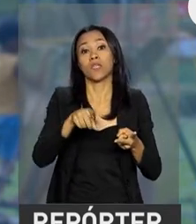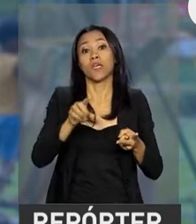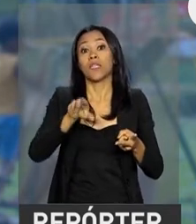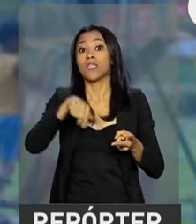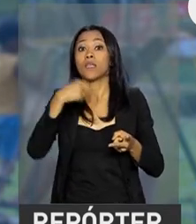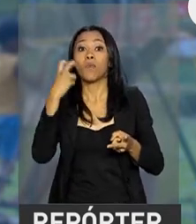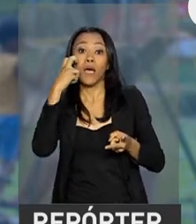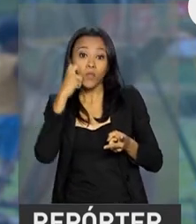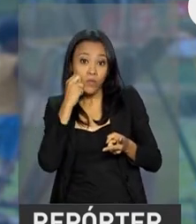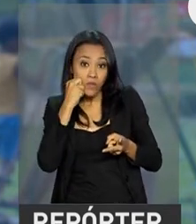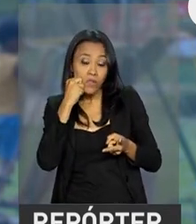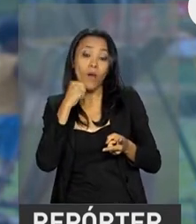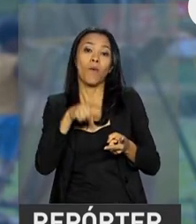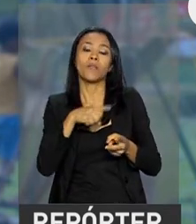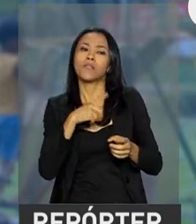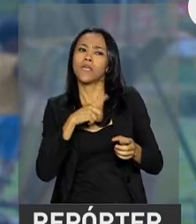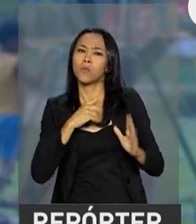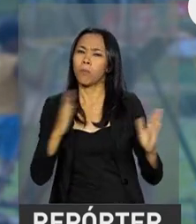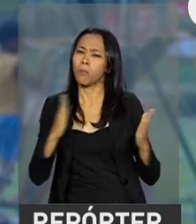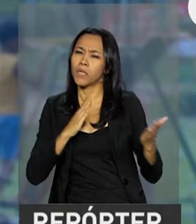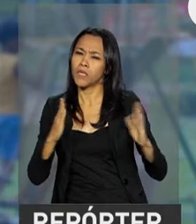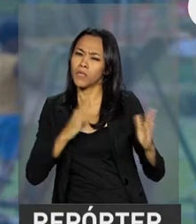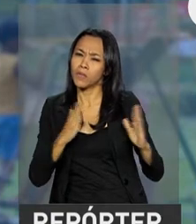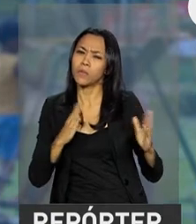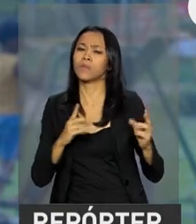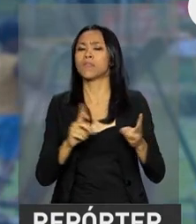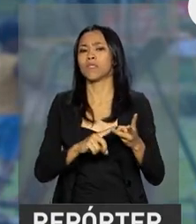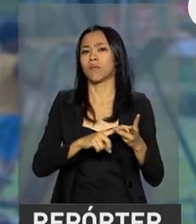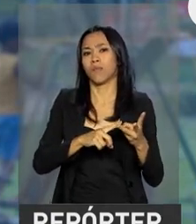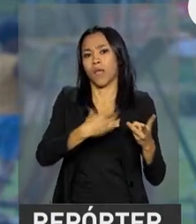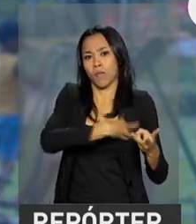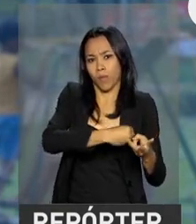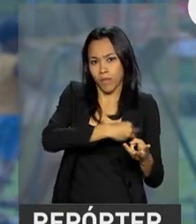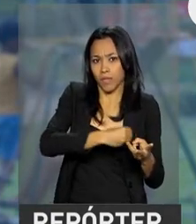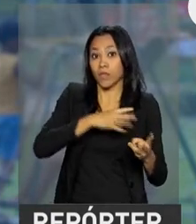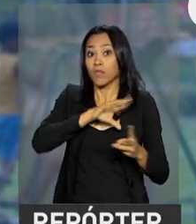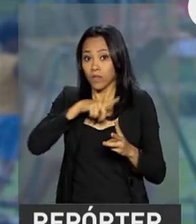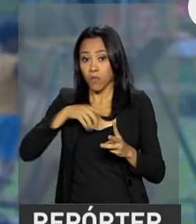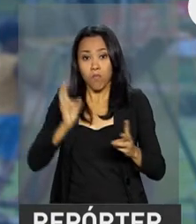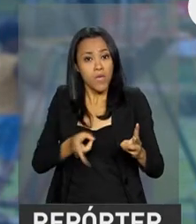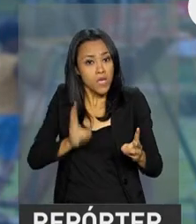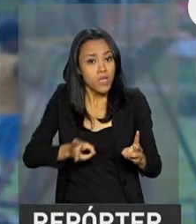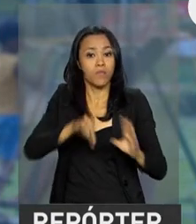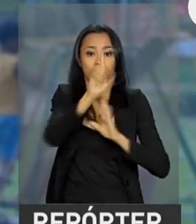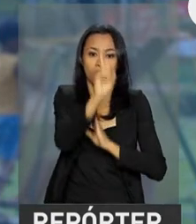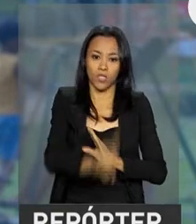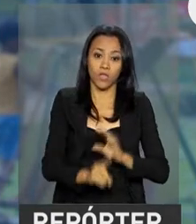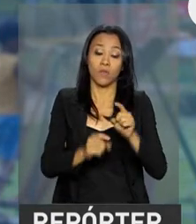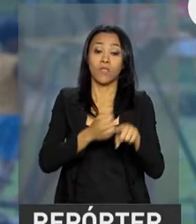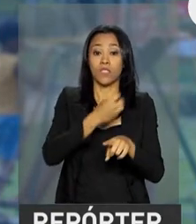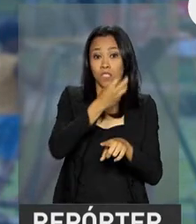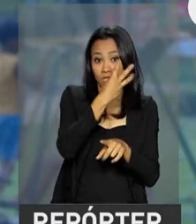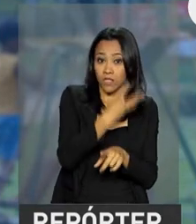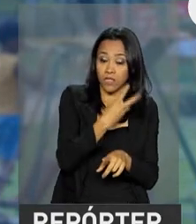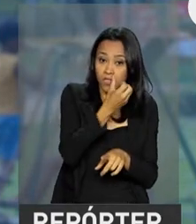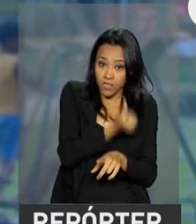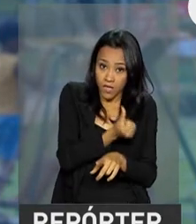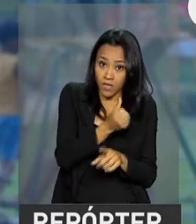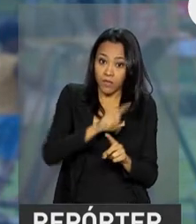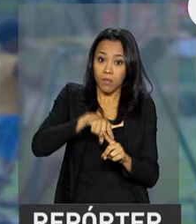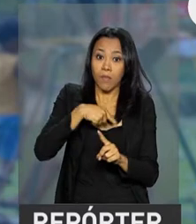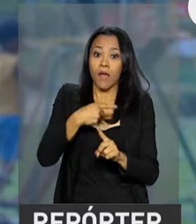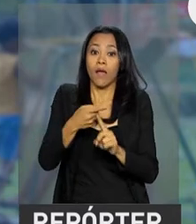a adoção e o direito de amamentação o texto reduz de seis para três meses o período máximo em que a justiça